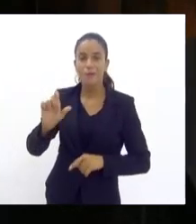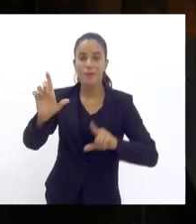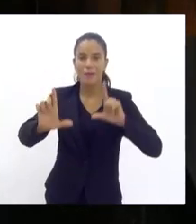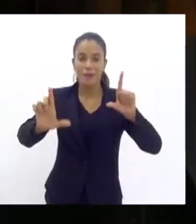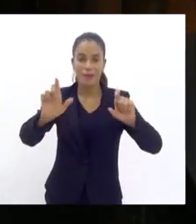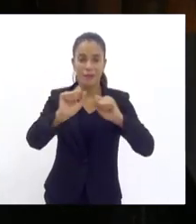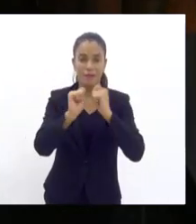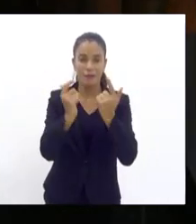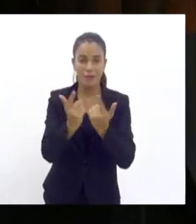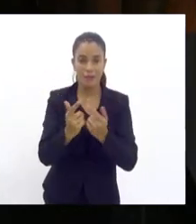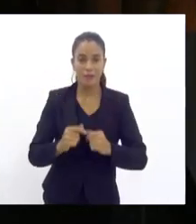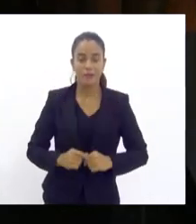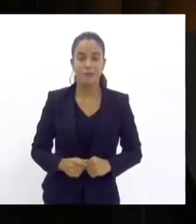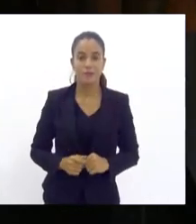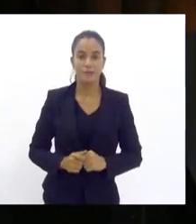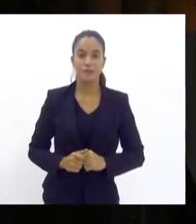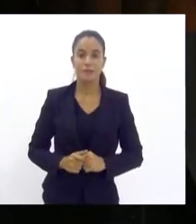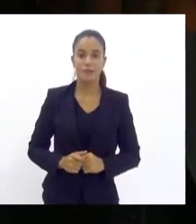Alerja